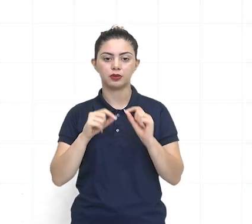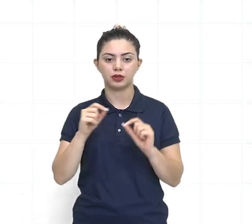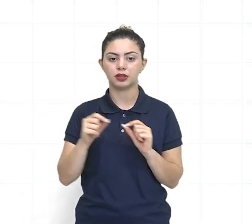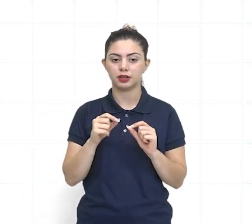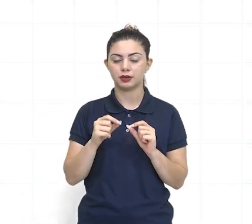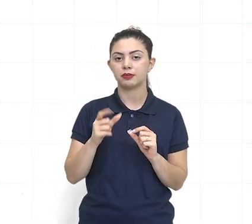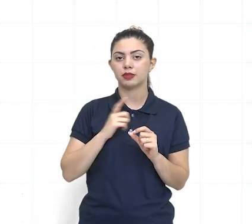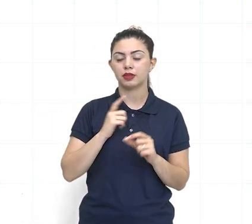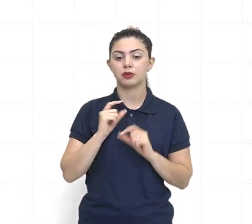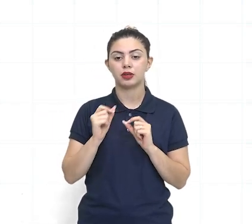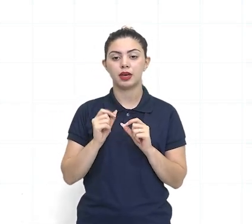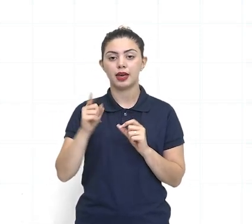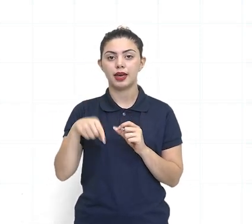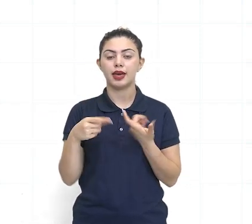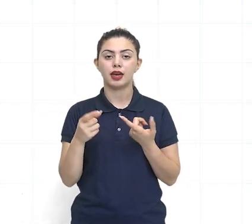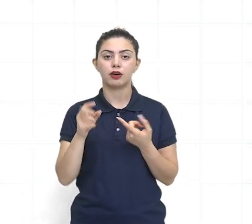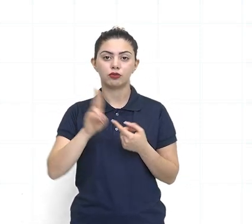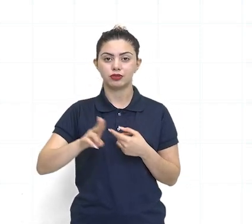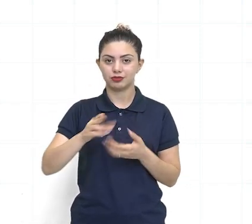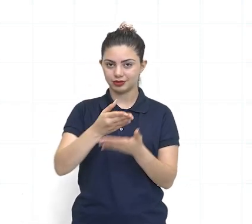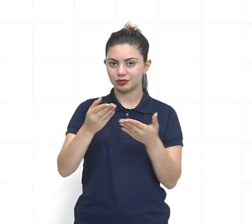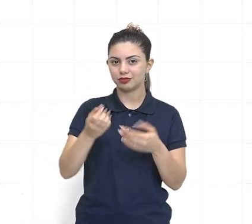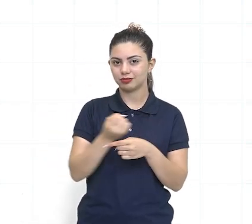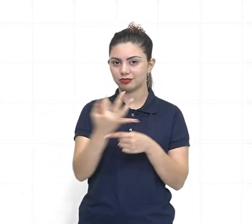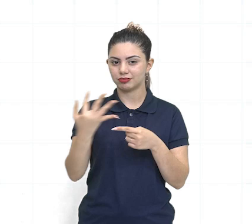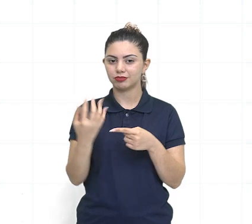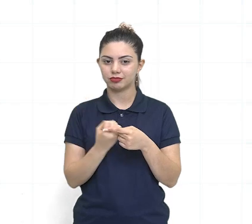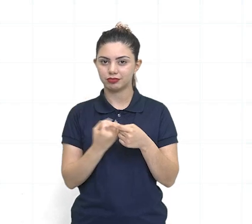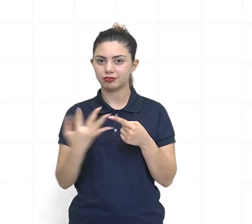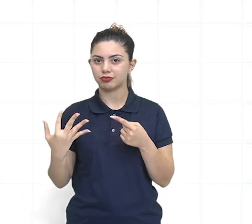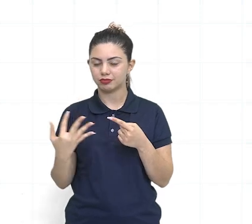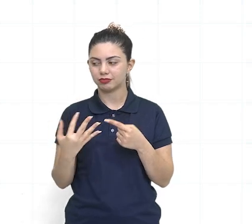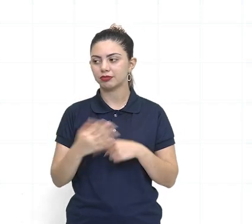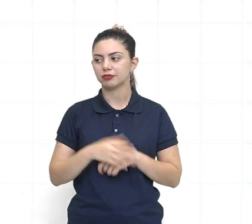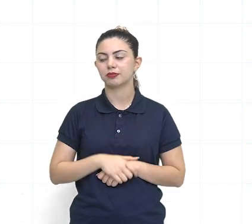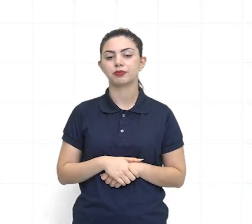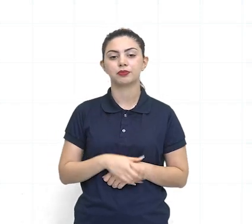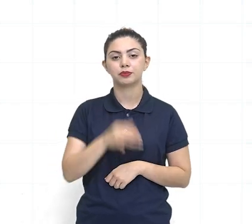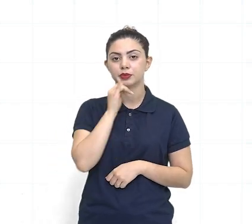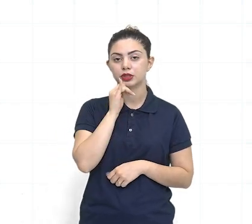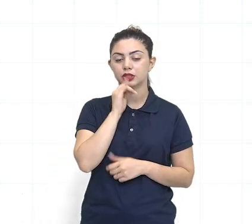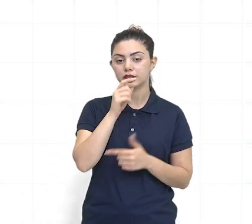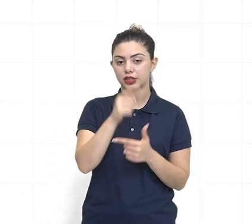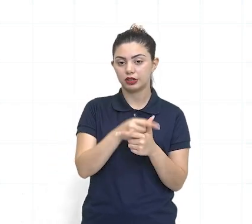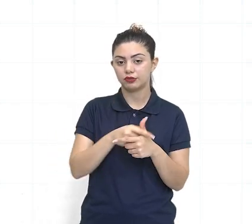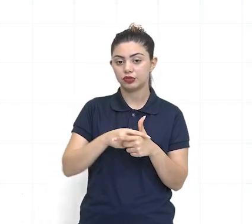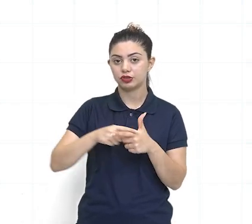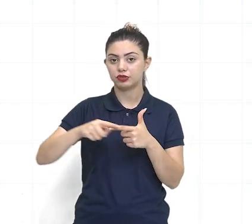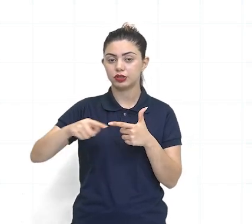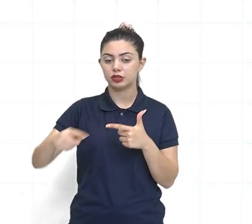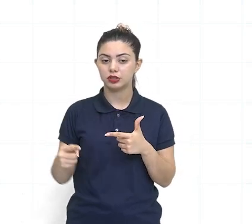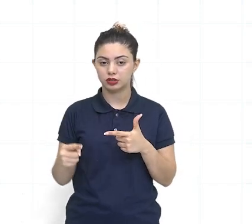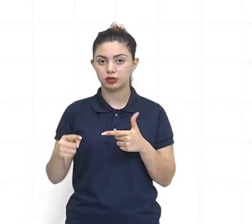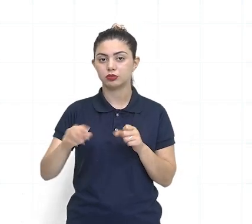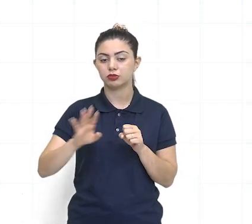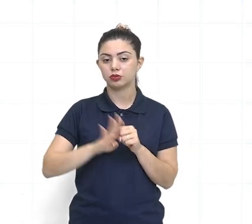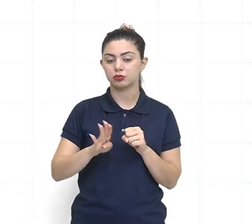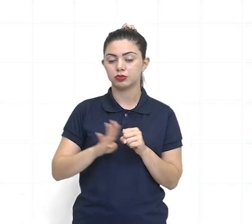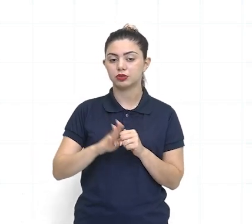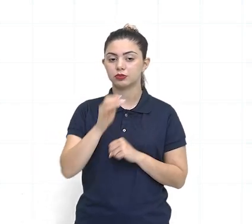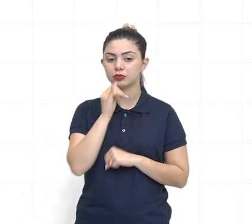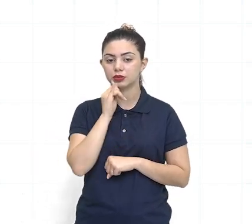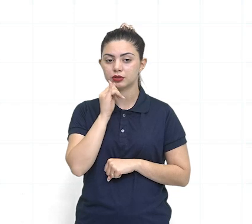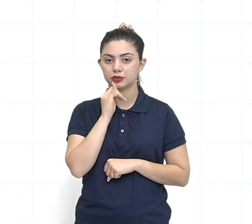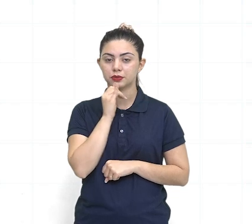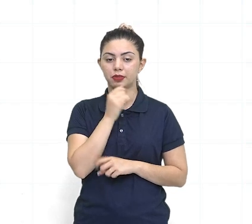e aí é muito importante, você utiliza muito na matemática. Ou seja, a divisão dos seres, dos substantivos.